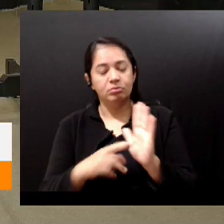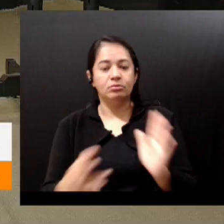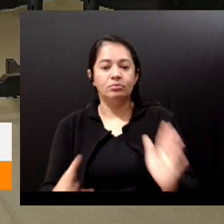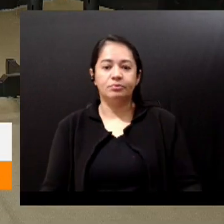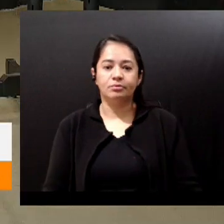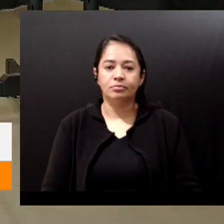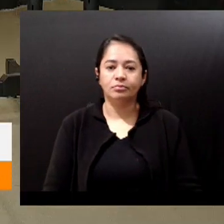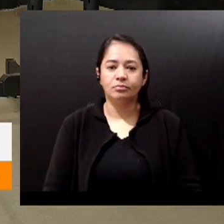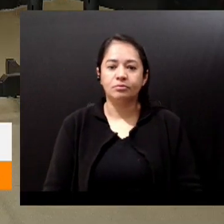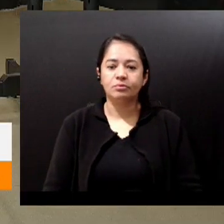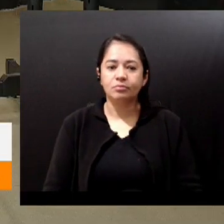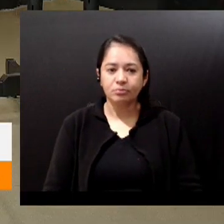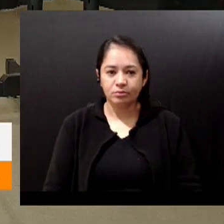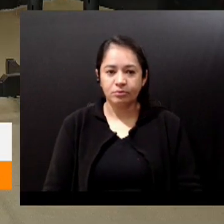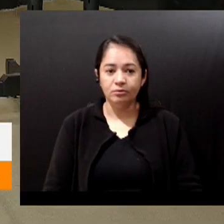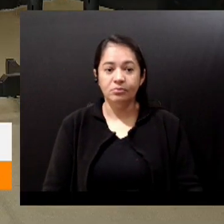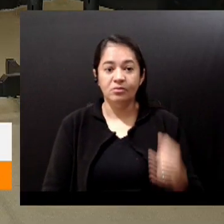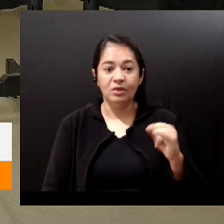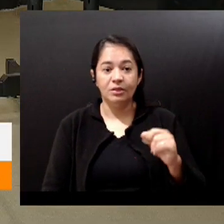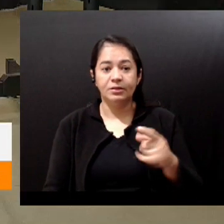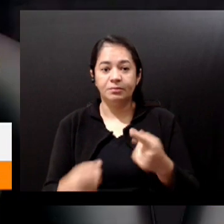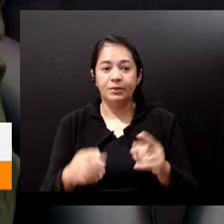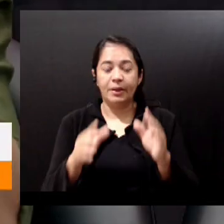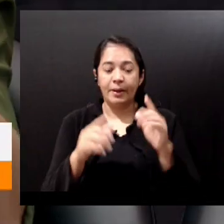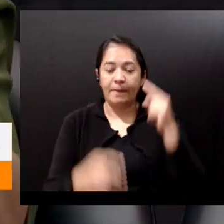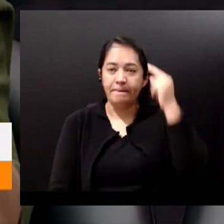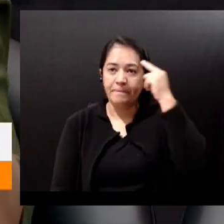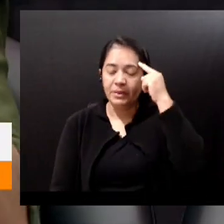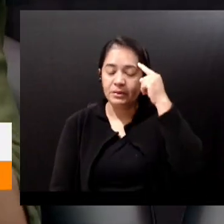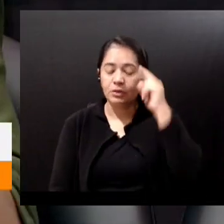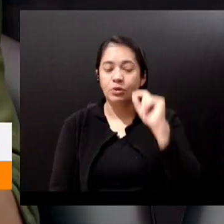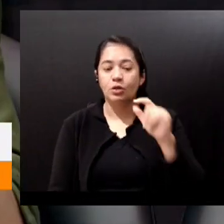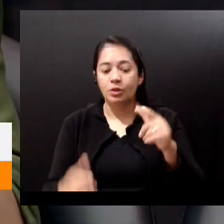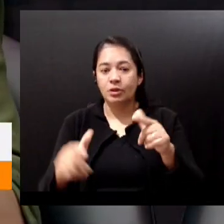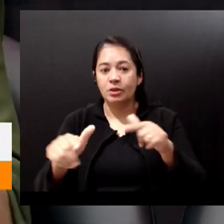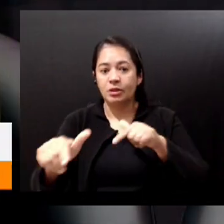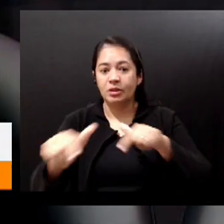de trabalho ela é pensada como, e preste atenção na palavra, diversão, ela